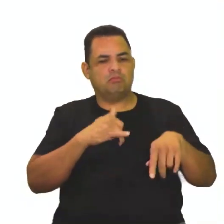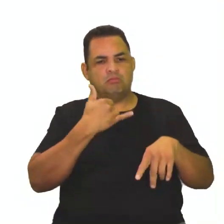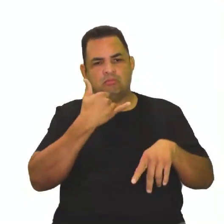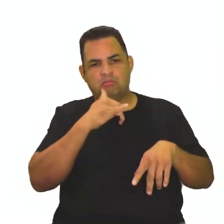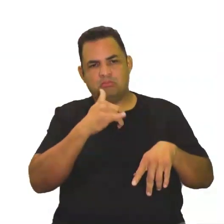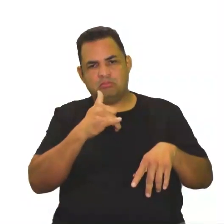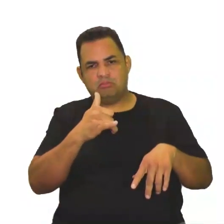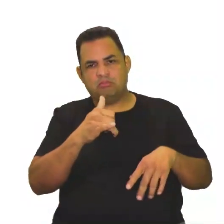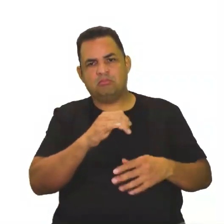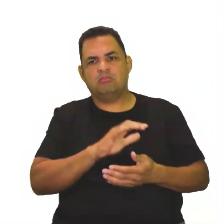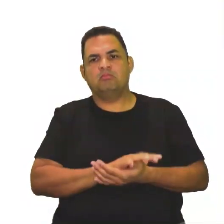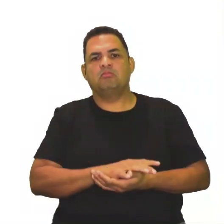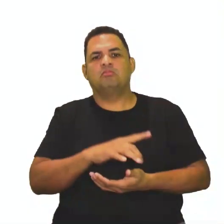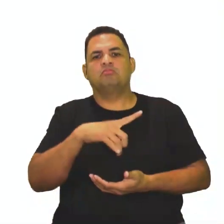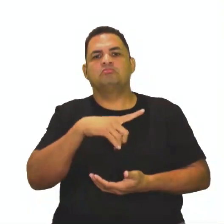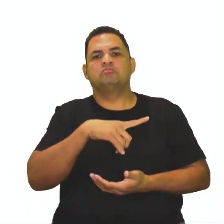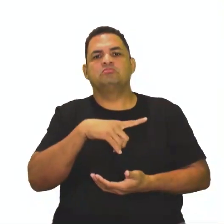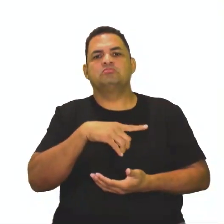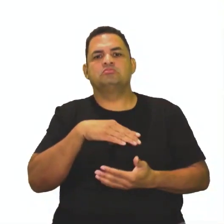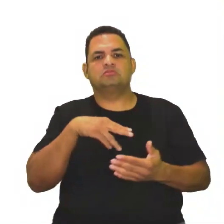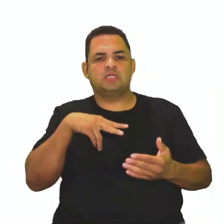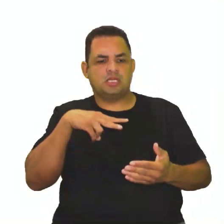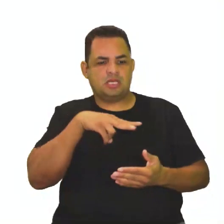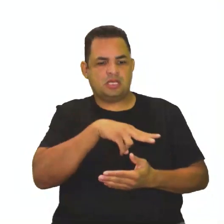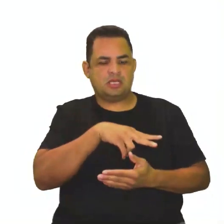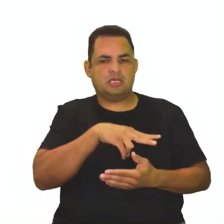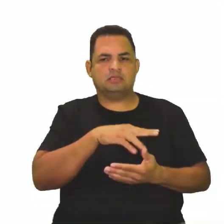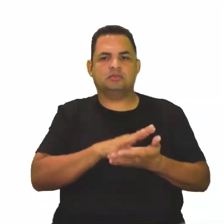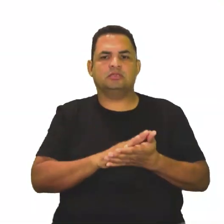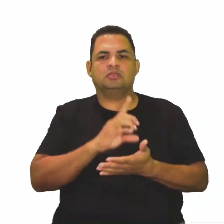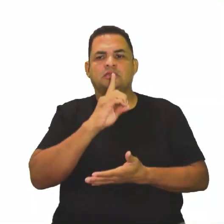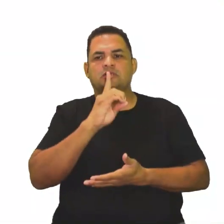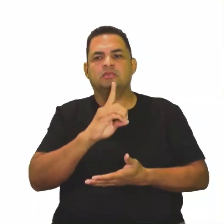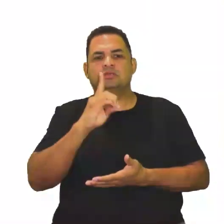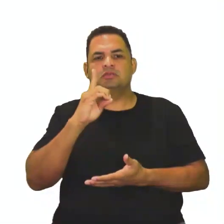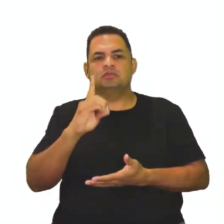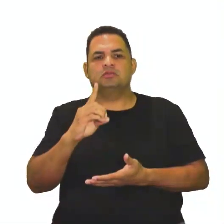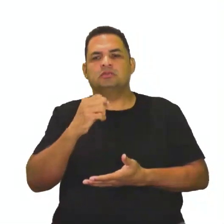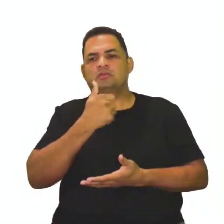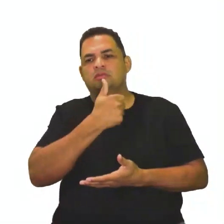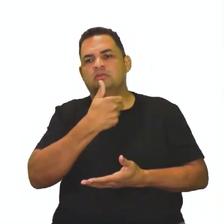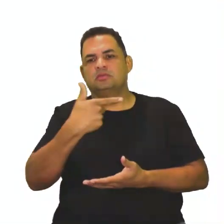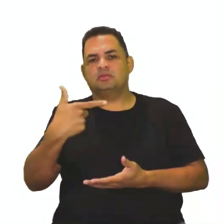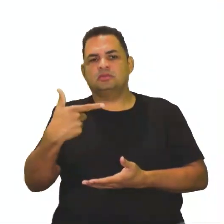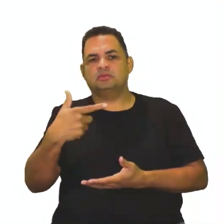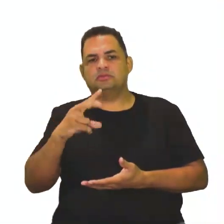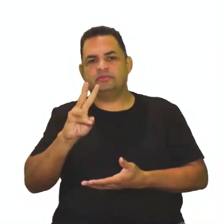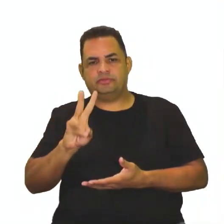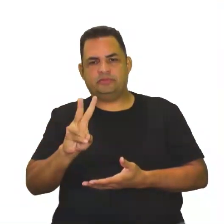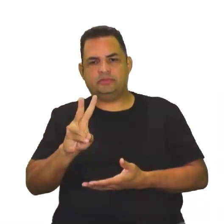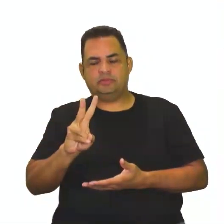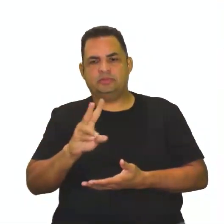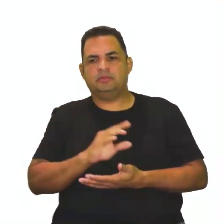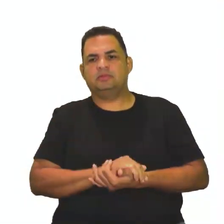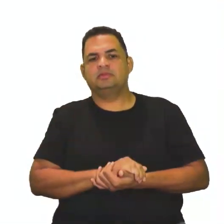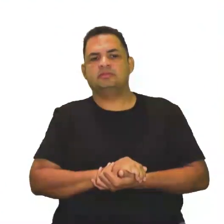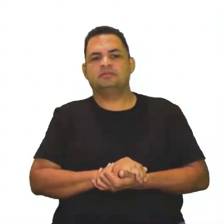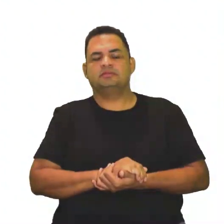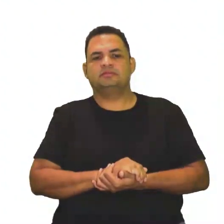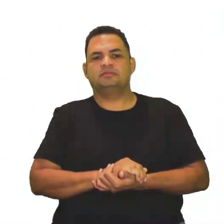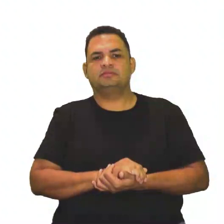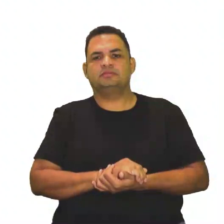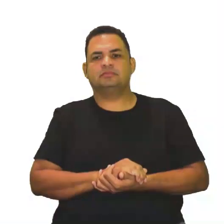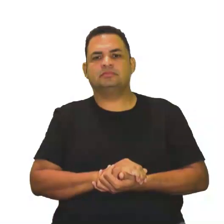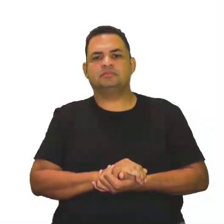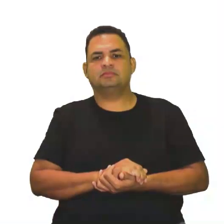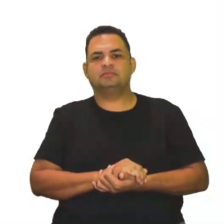aparelho elétrico submetido a uma diferença de potencial de 12 volts, ok? Então, vou